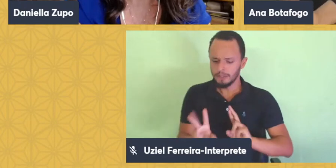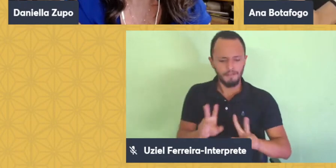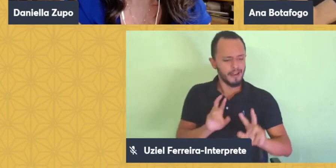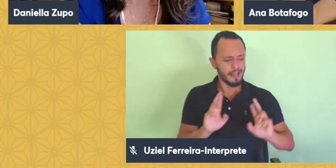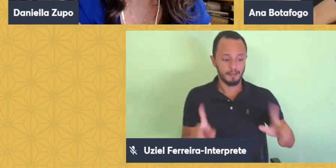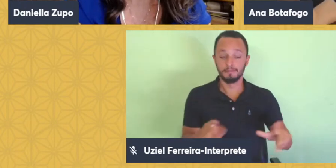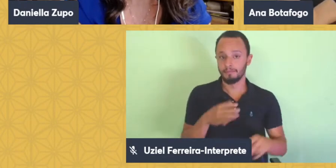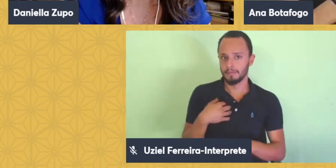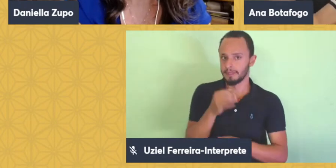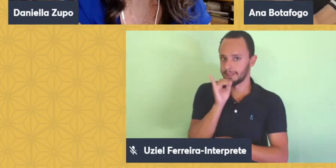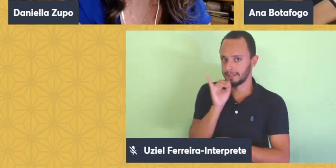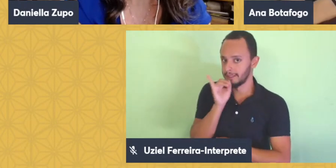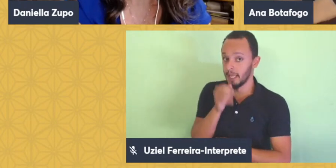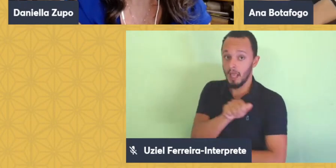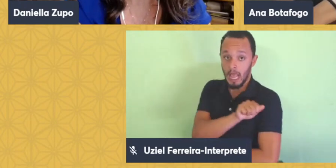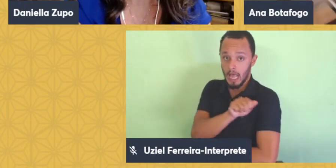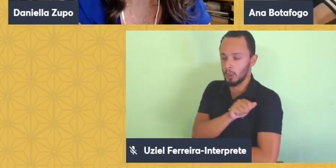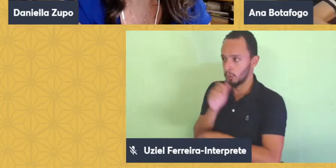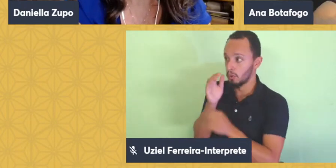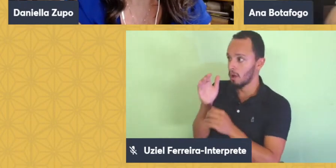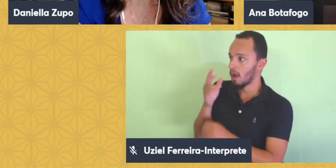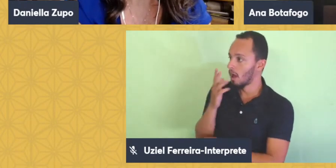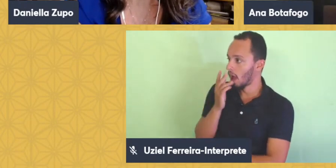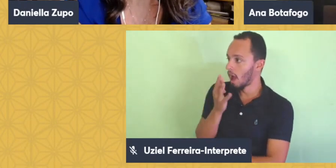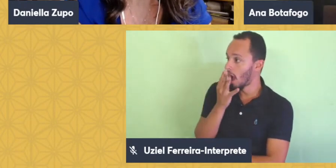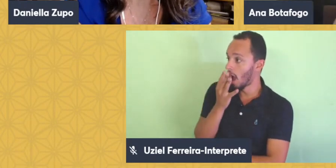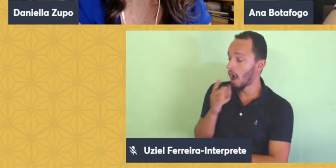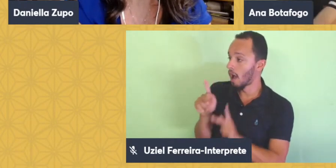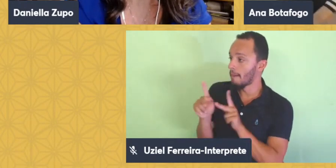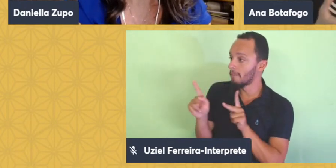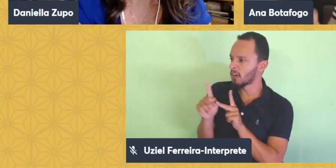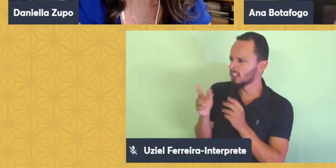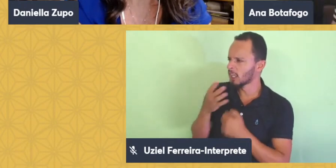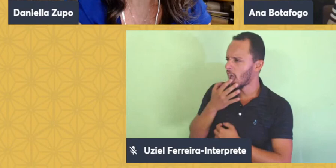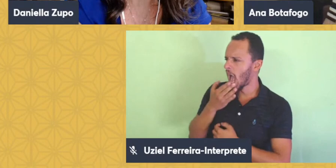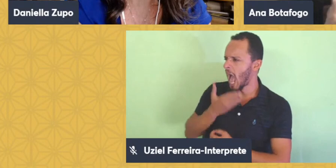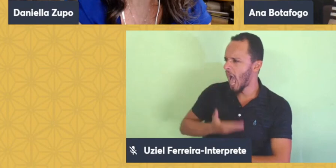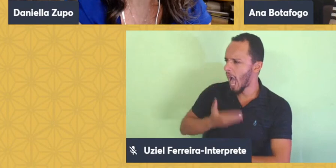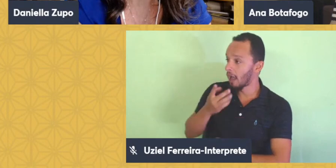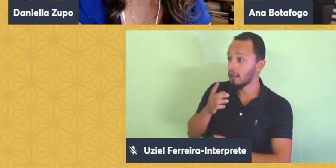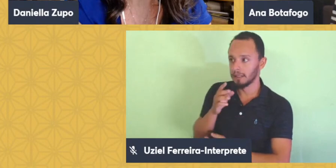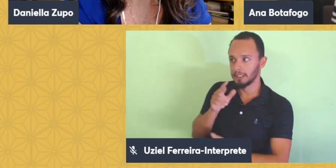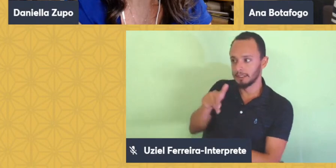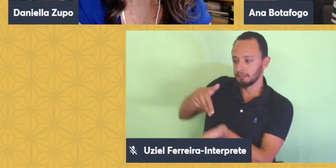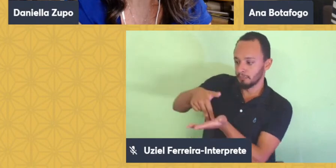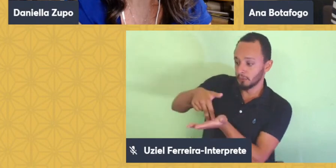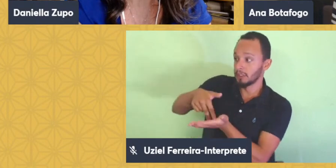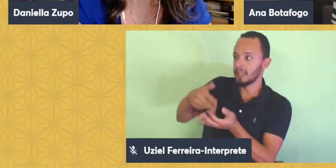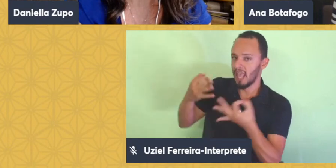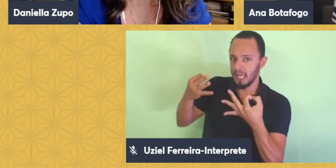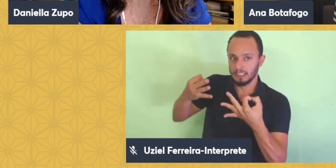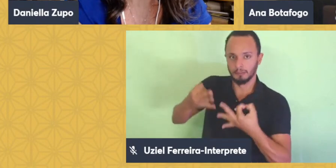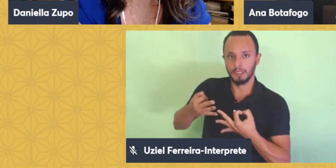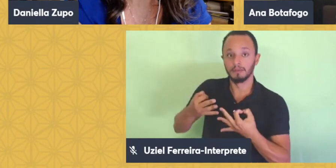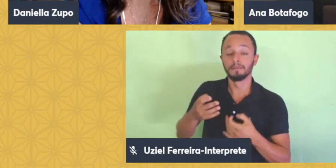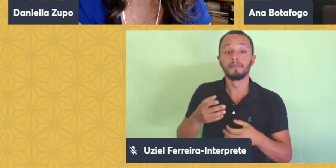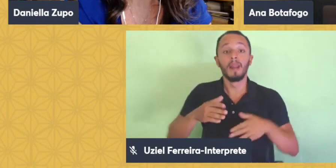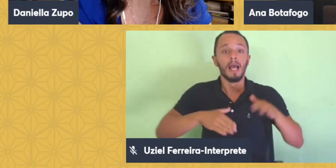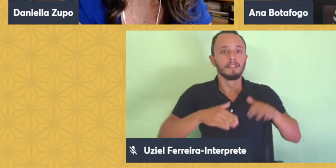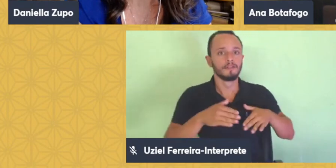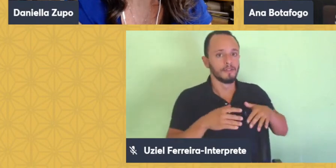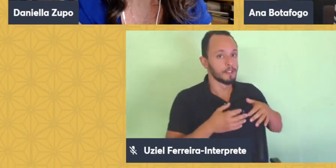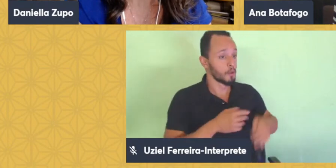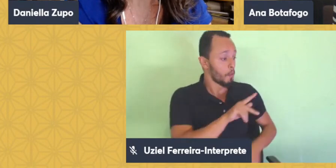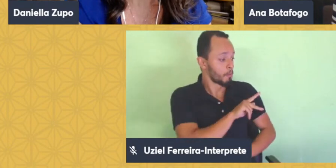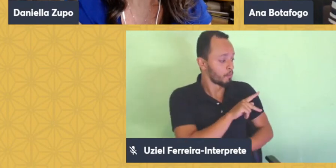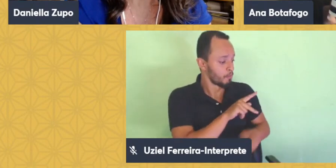respeito o professor e assistir é o professor que e espera uma reação do aluno tem